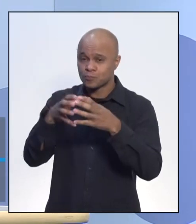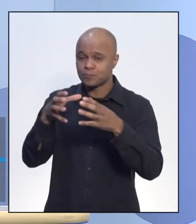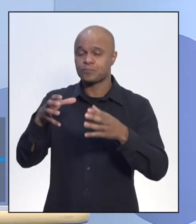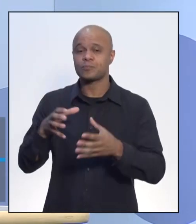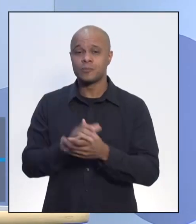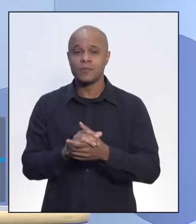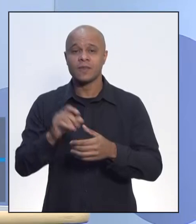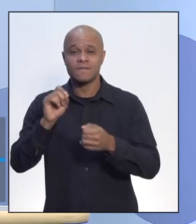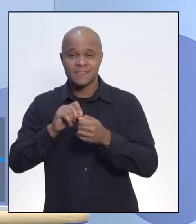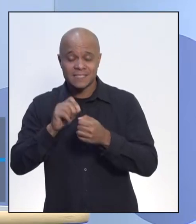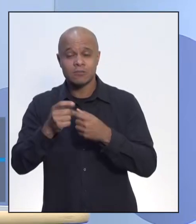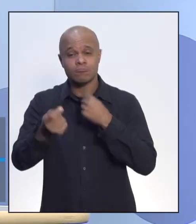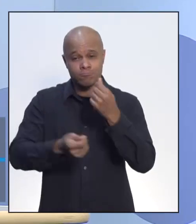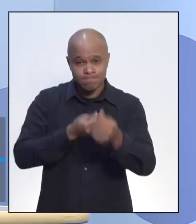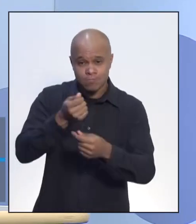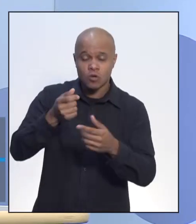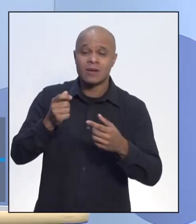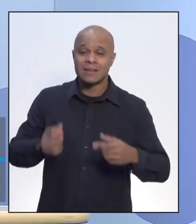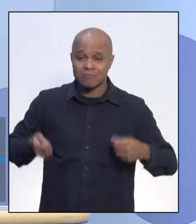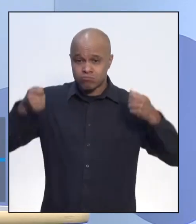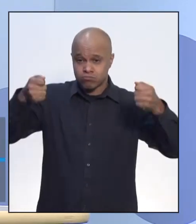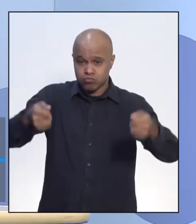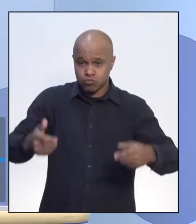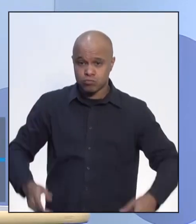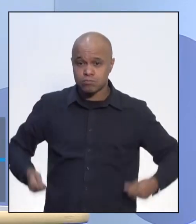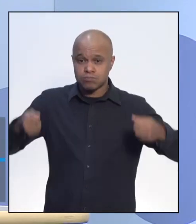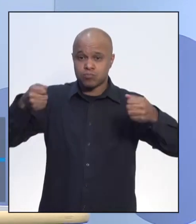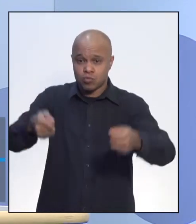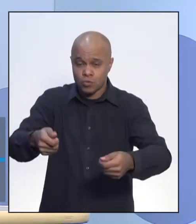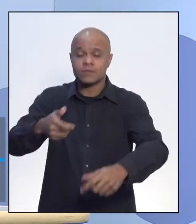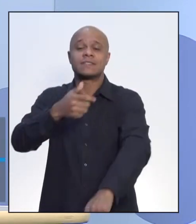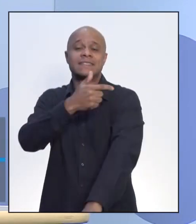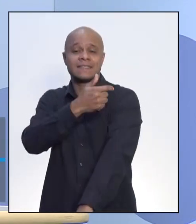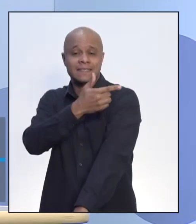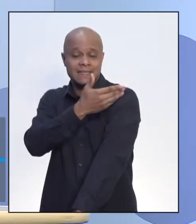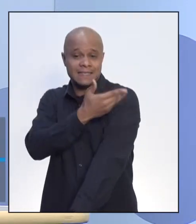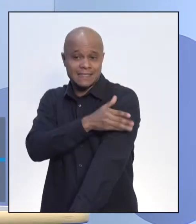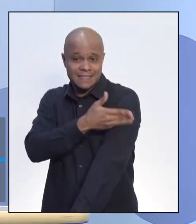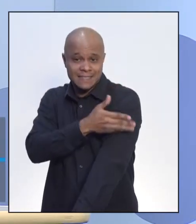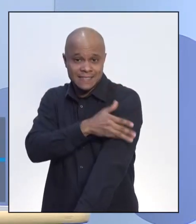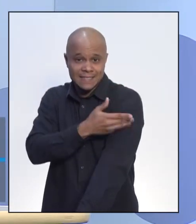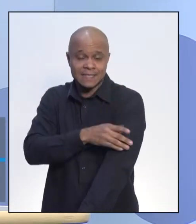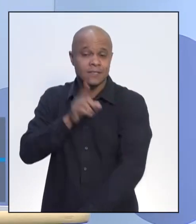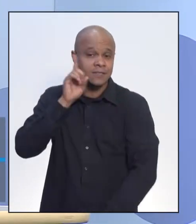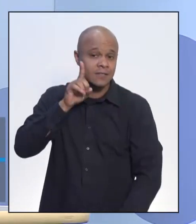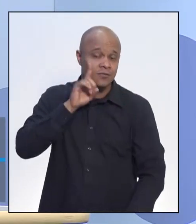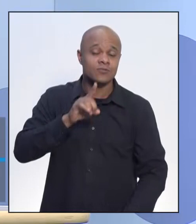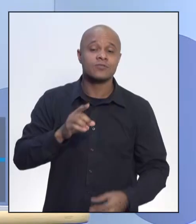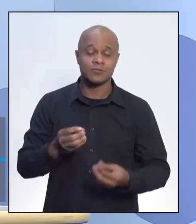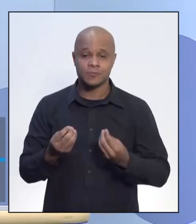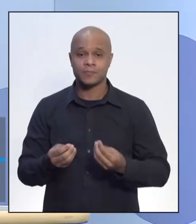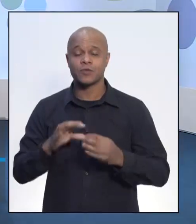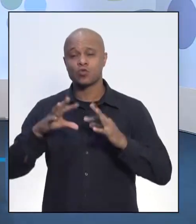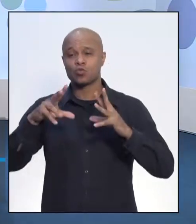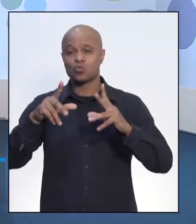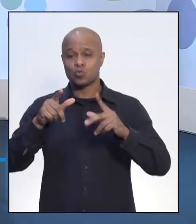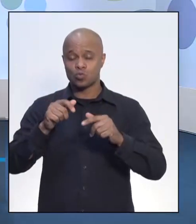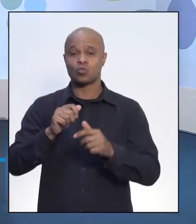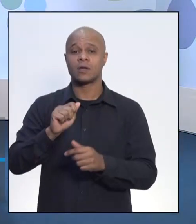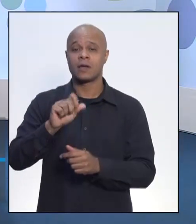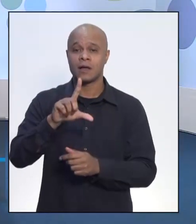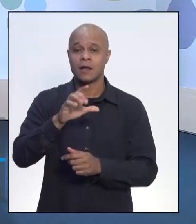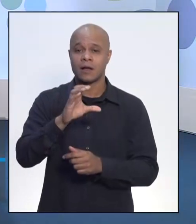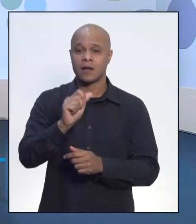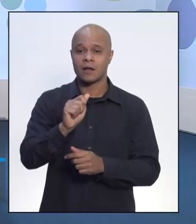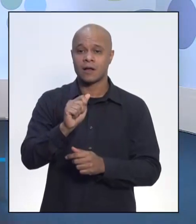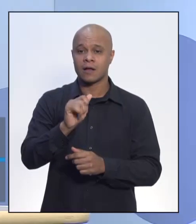foram financiados, treinados, patrocinados pelos Estados Unidos. Então, disse que tudo que a Al-Qaeda sabia aí de